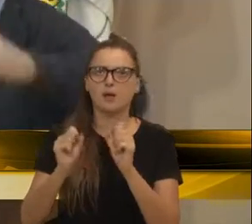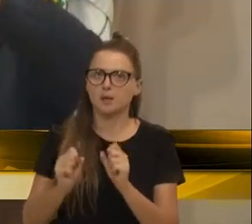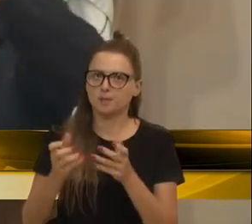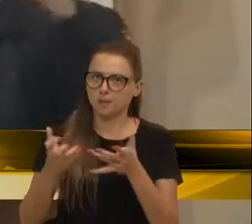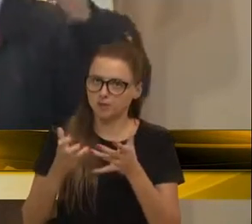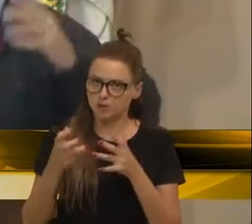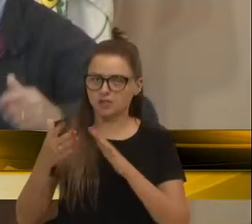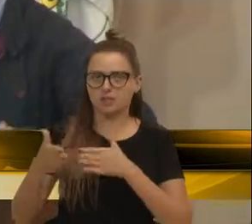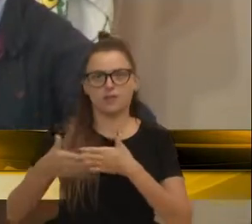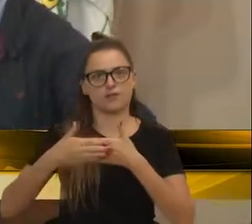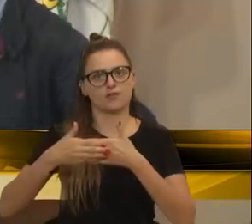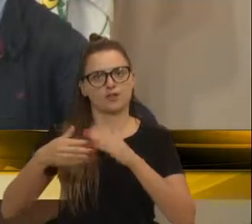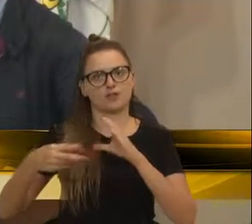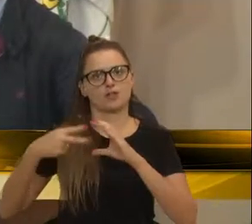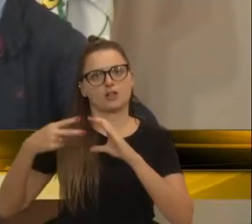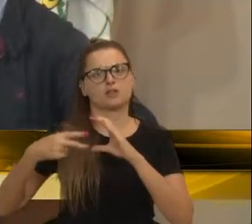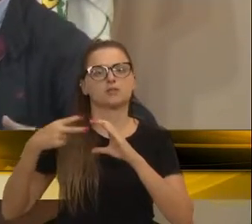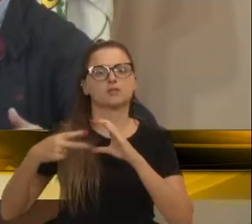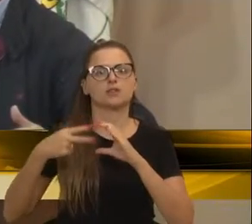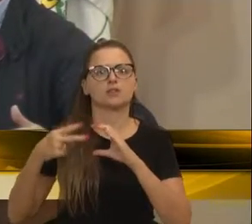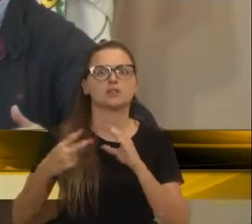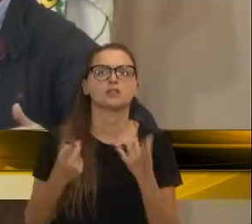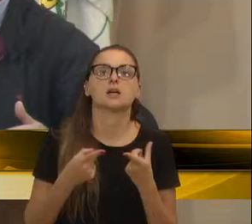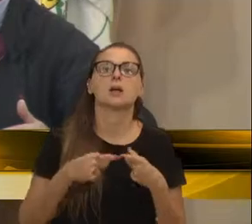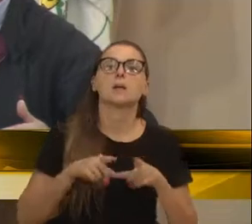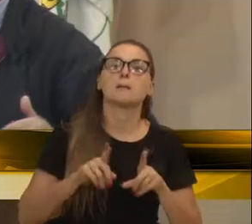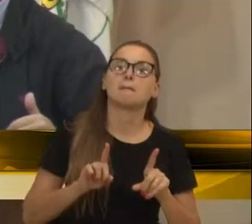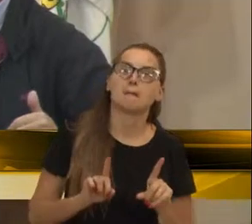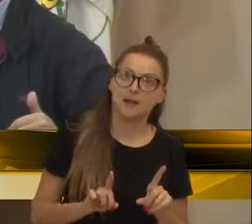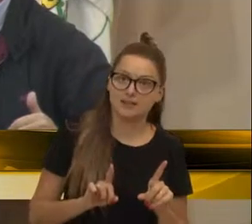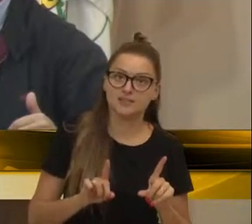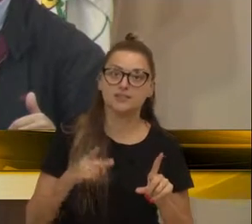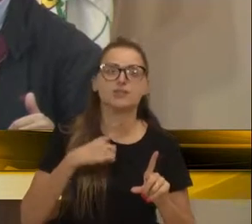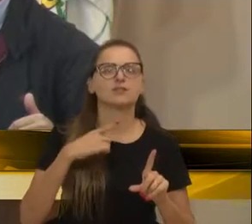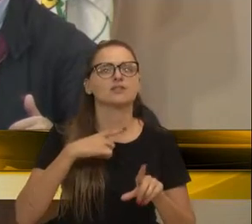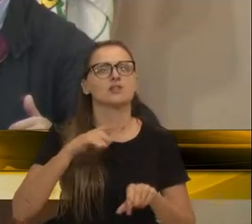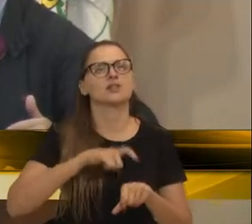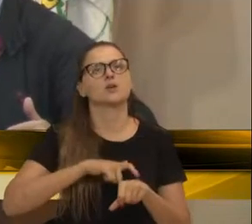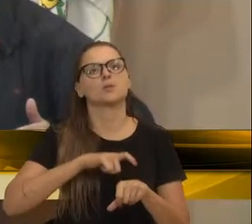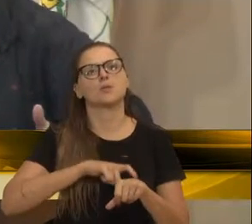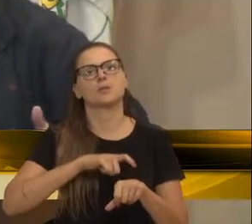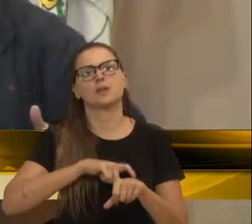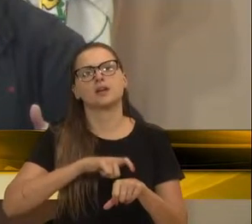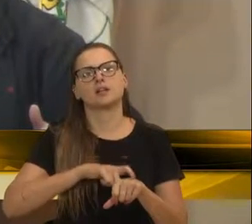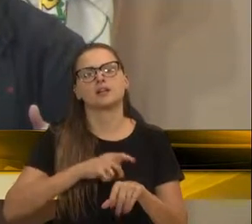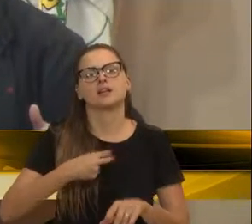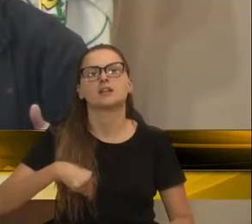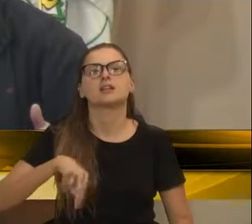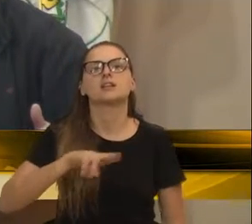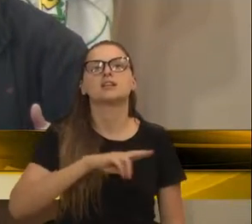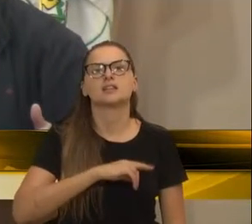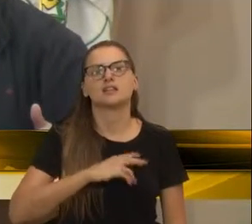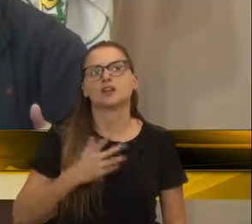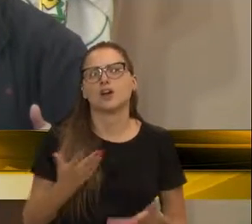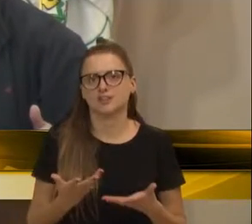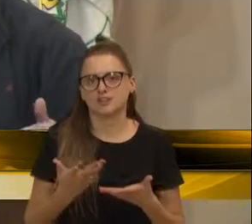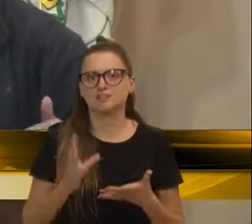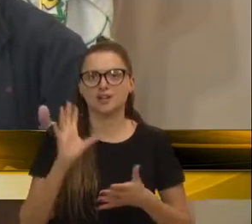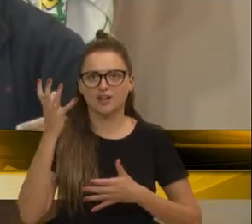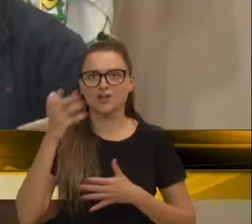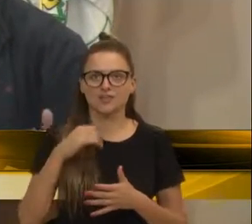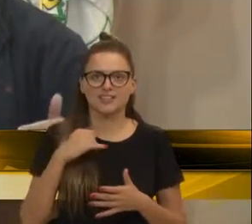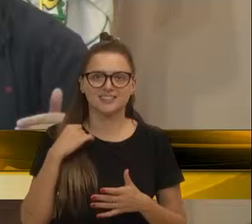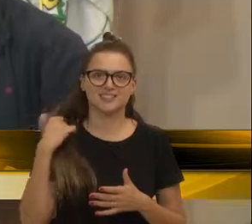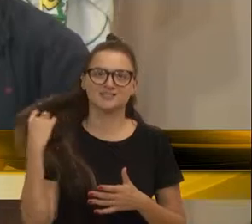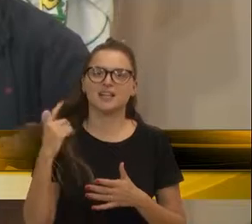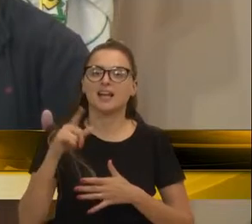querer fechar a Câmara, não tem problema nenhum. Agora, vai chegar o momento que talvez a gente chegue a este ponto. E